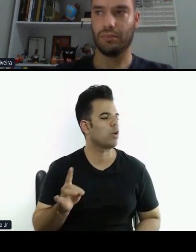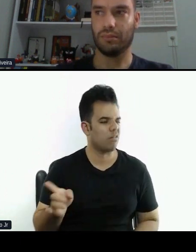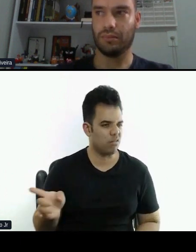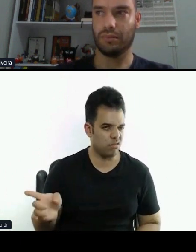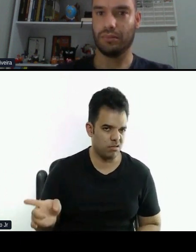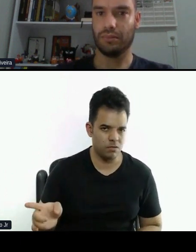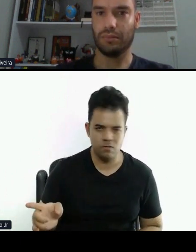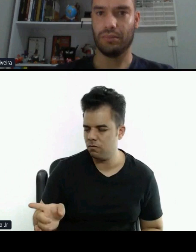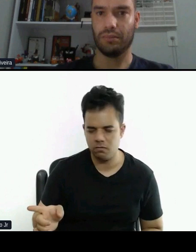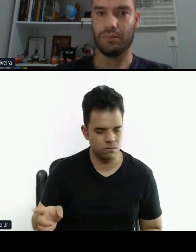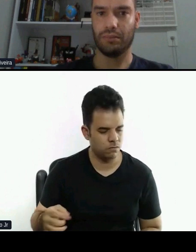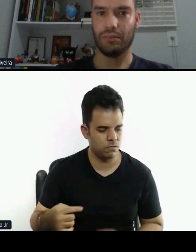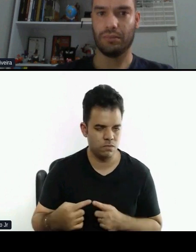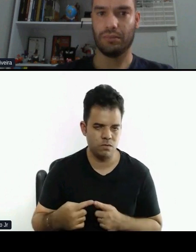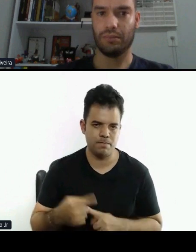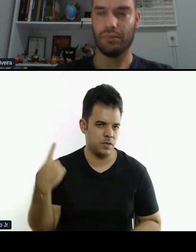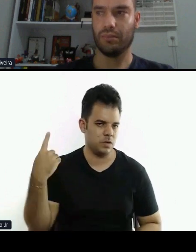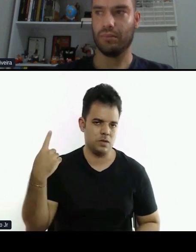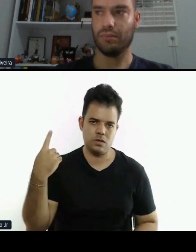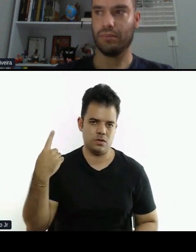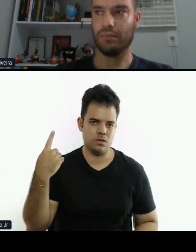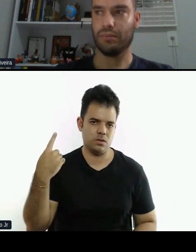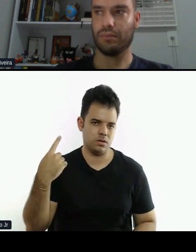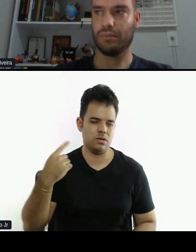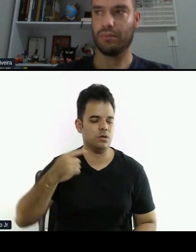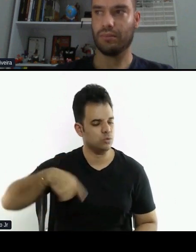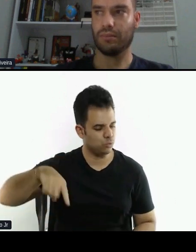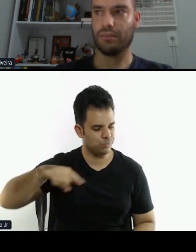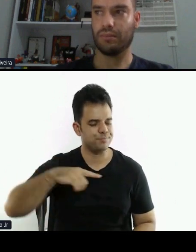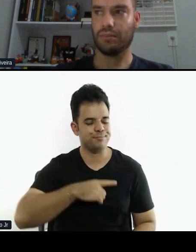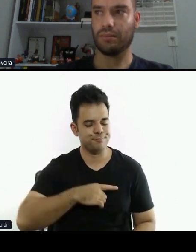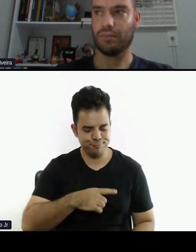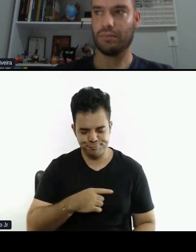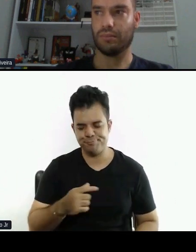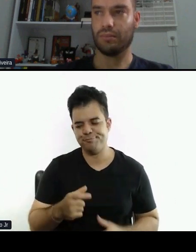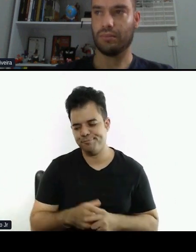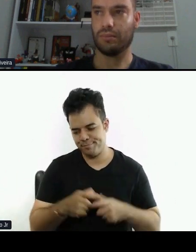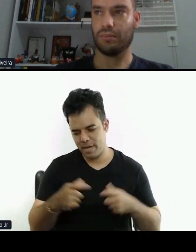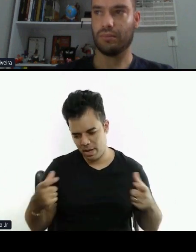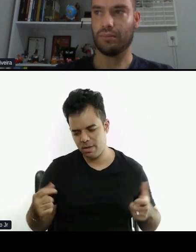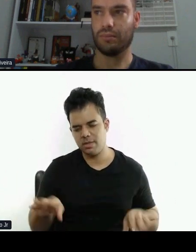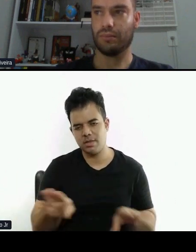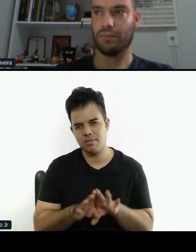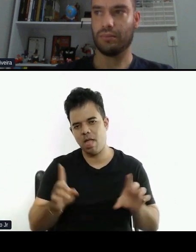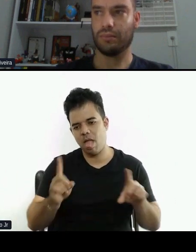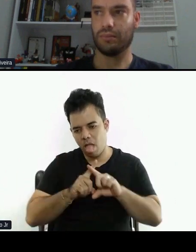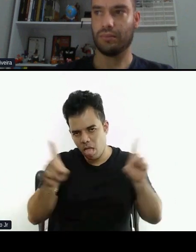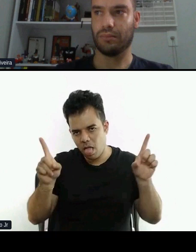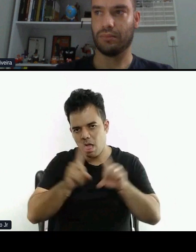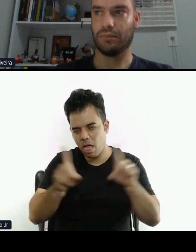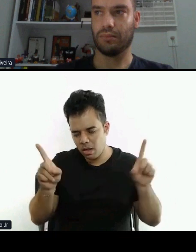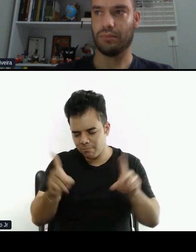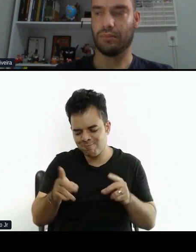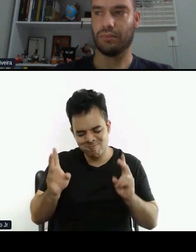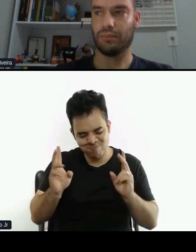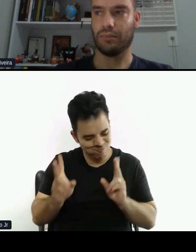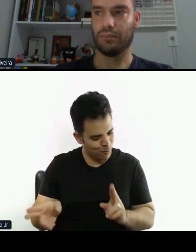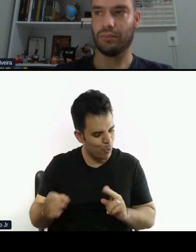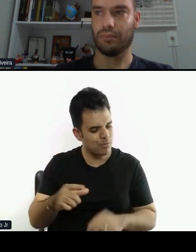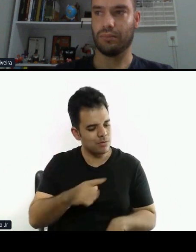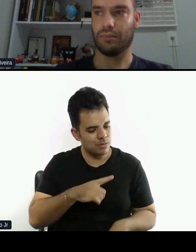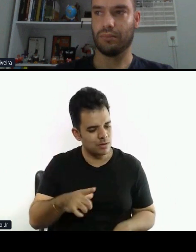não faz sentido isso, né. E o que a gente mais vê e mais tem de reclamação de pessoas com deficiência é